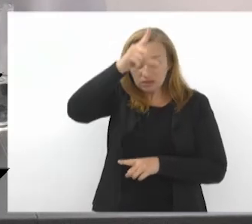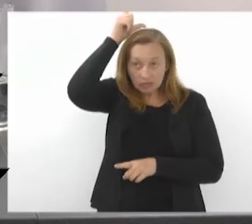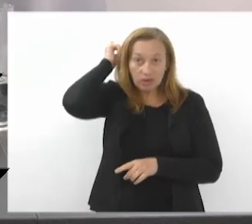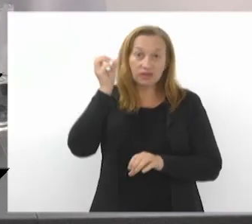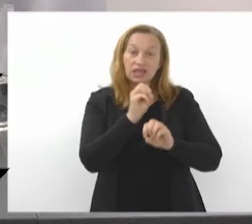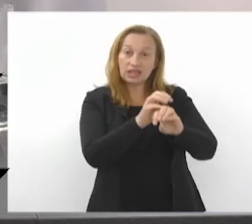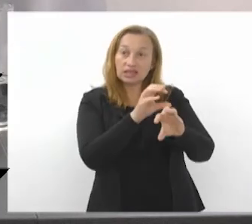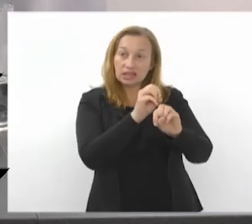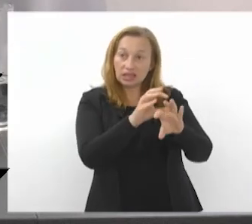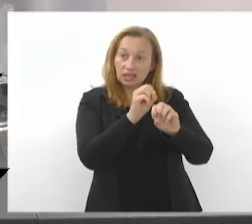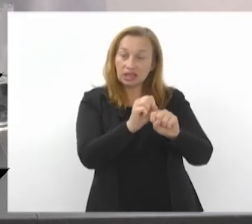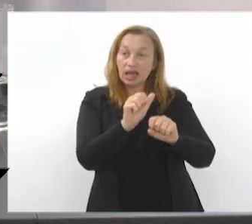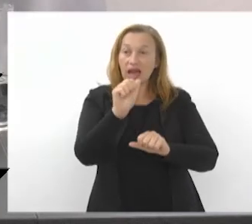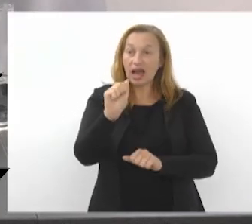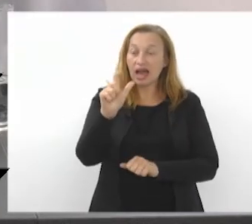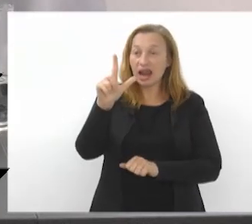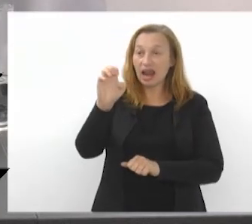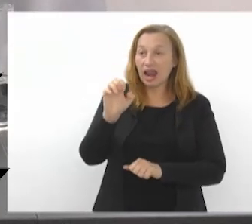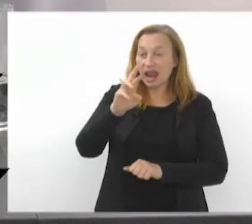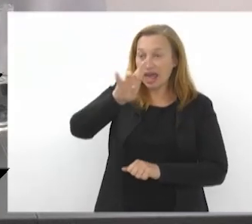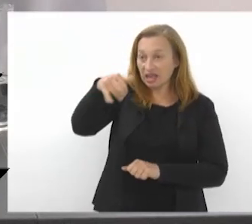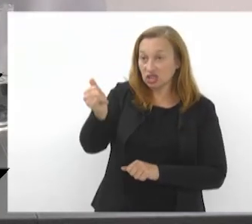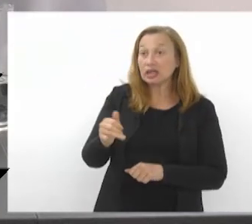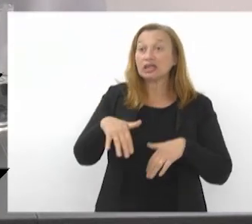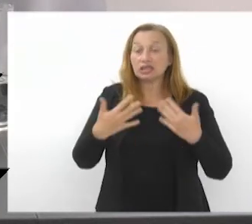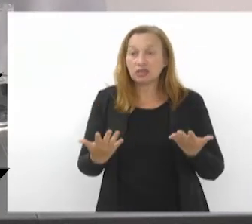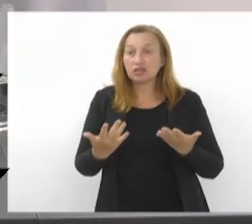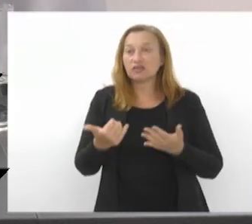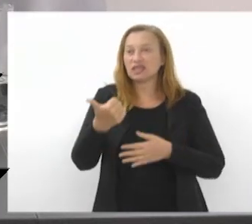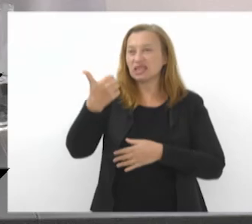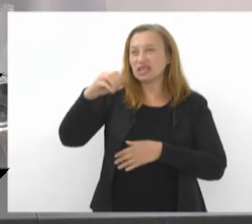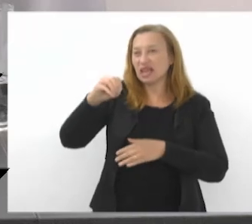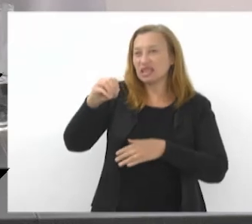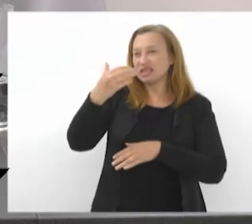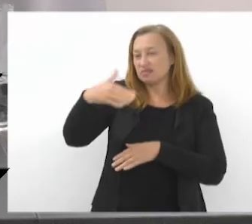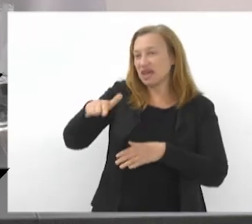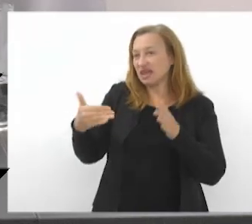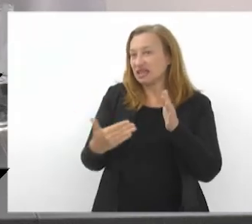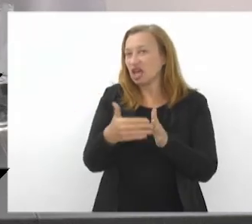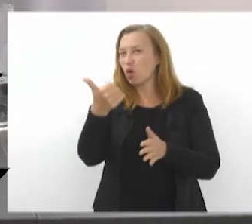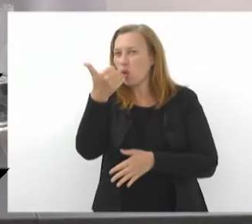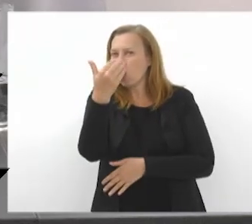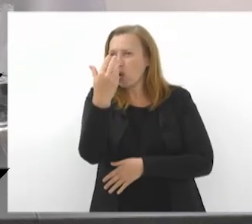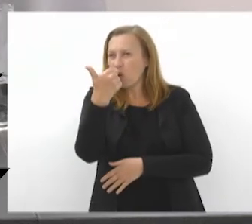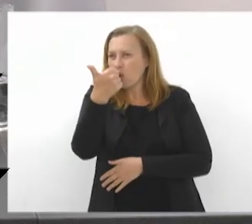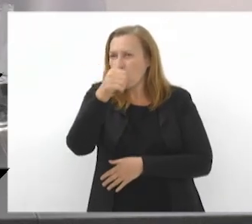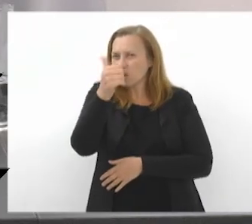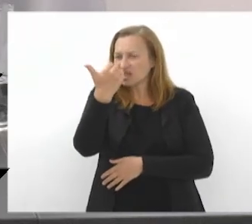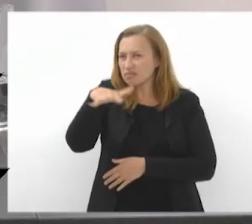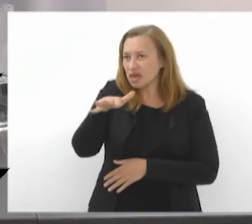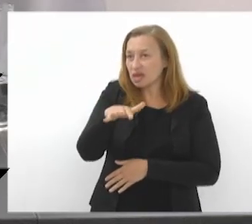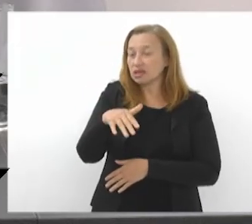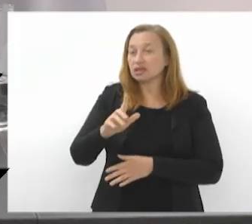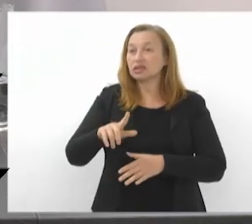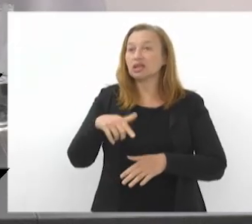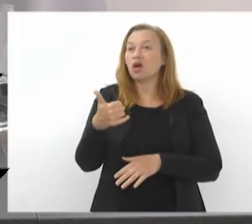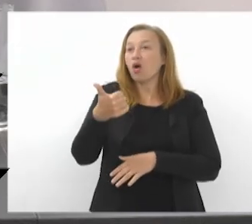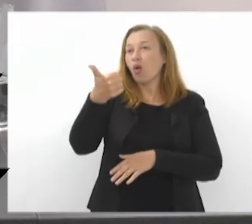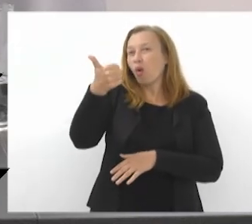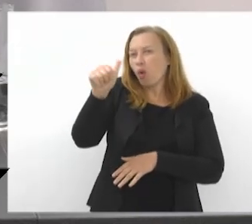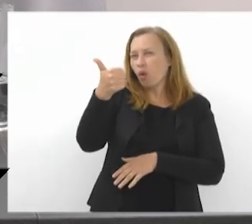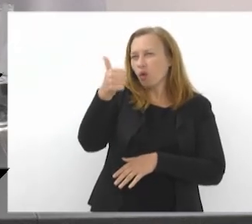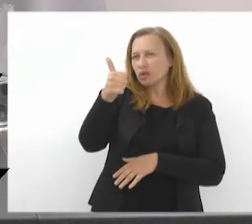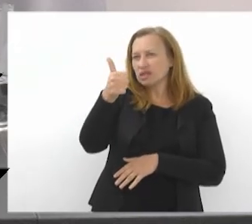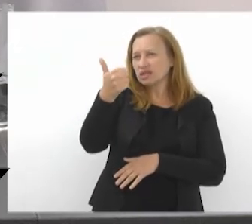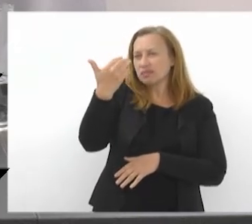Elerge. De 10 às 11. Então vamos fazer às 10h30, às 11h30. Então, marcar a próxima sessão para as 11h30